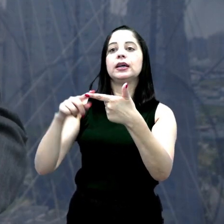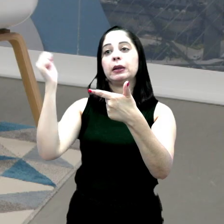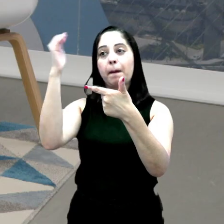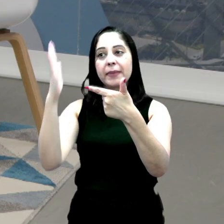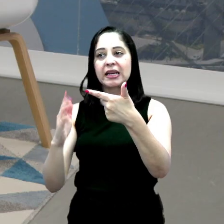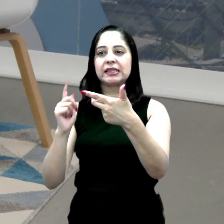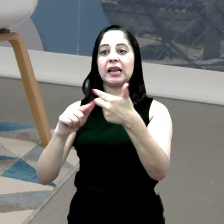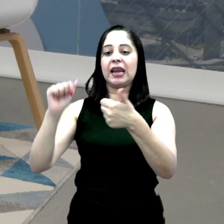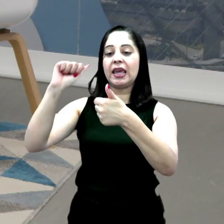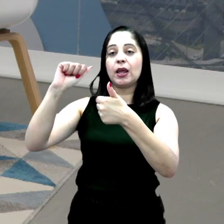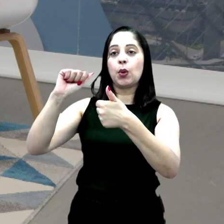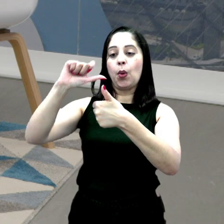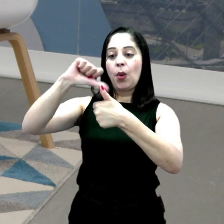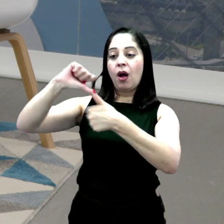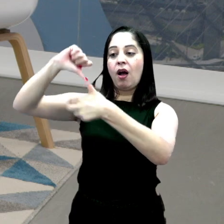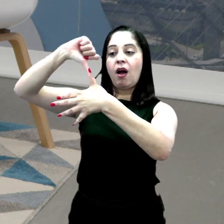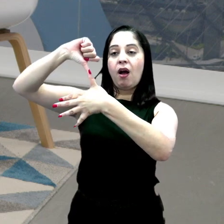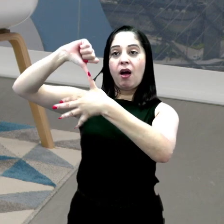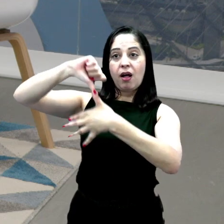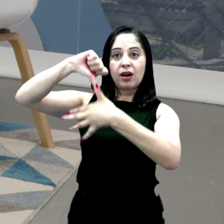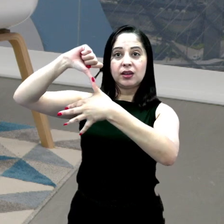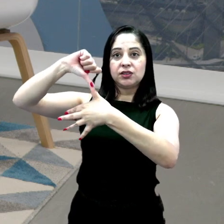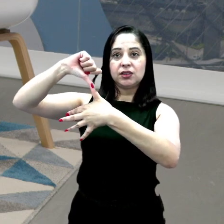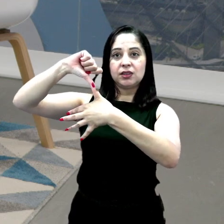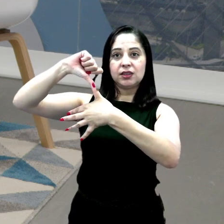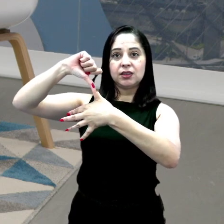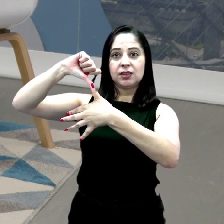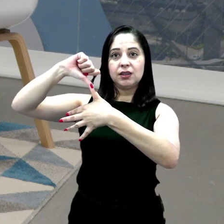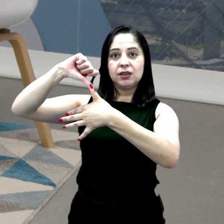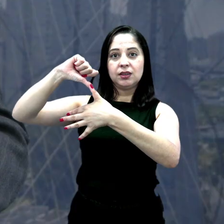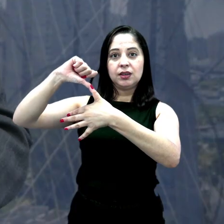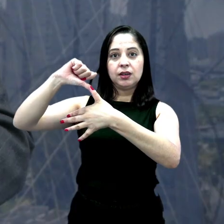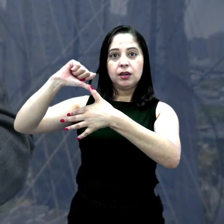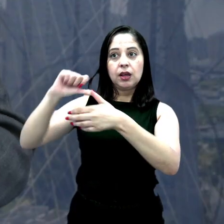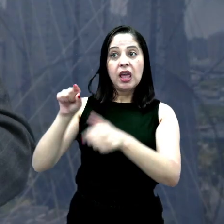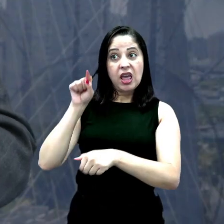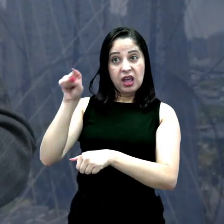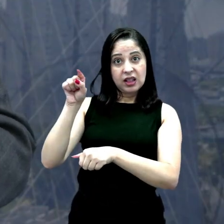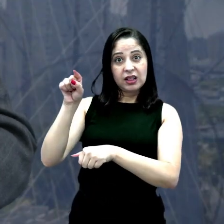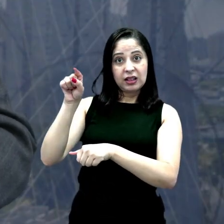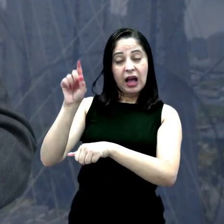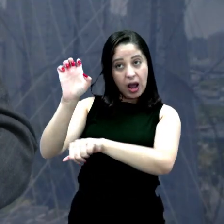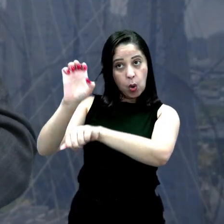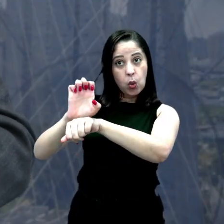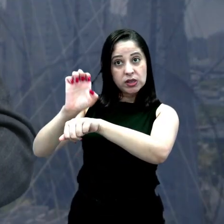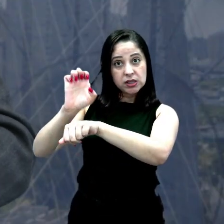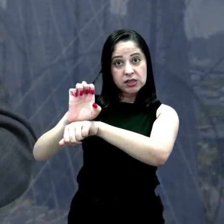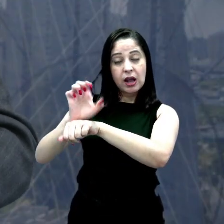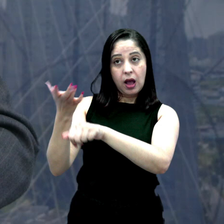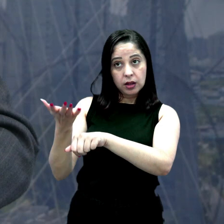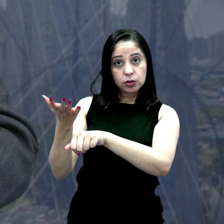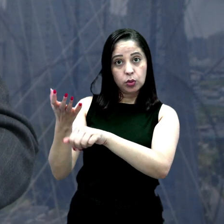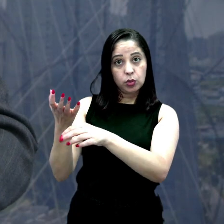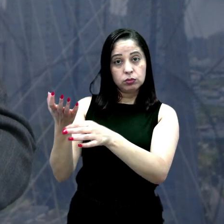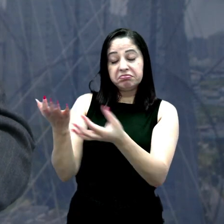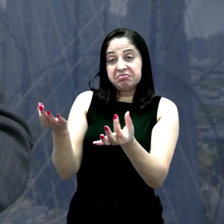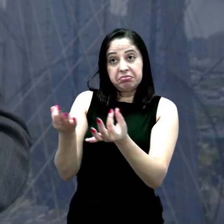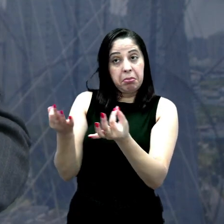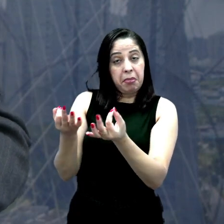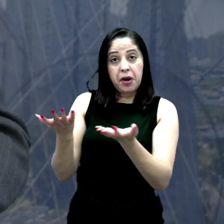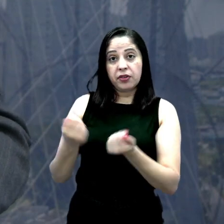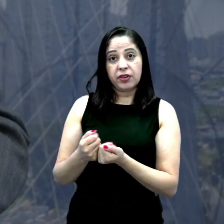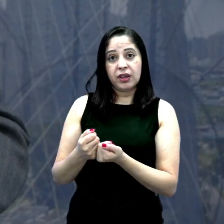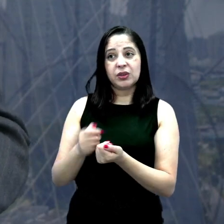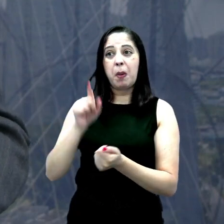forma geral lá do que americano. E é um país, e é grosseiro, né, de um